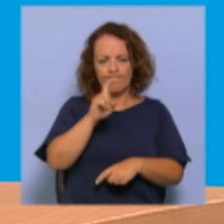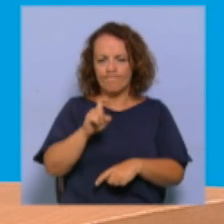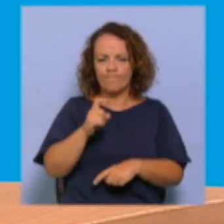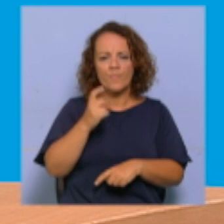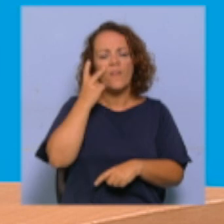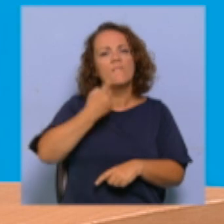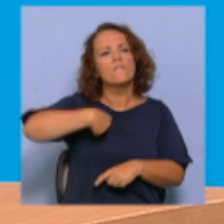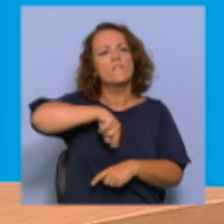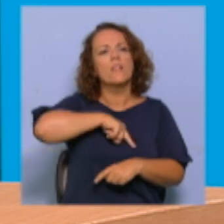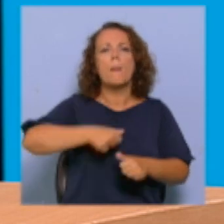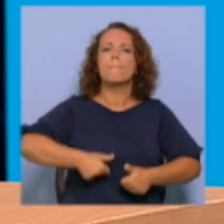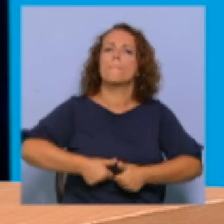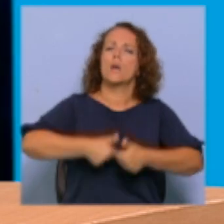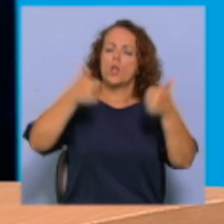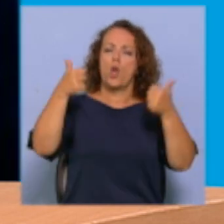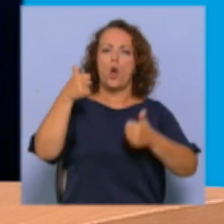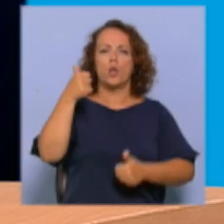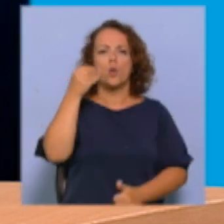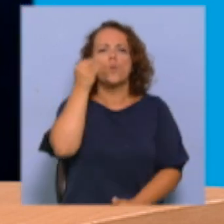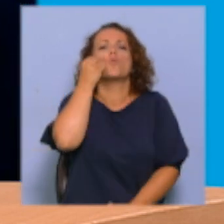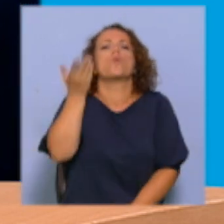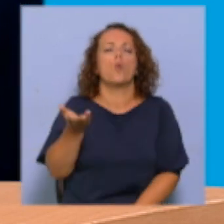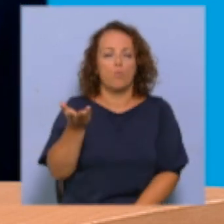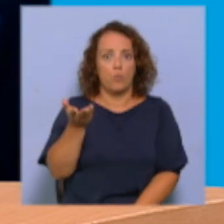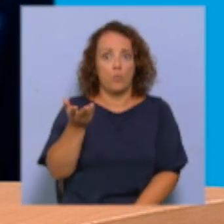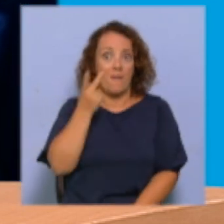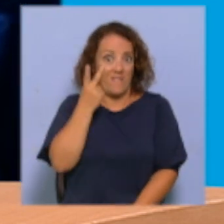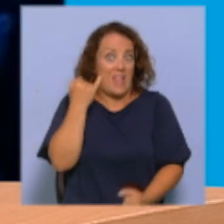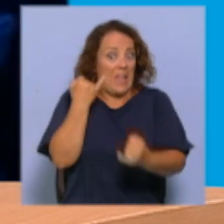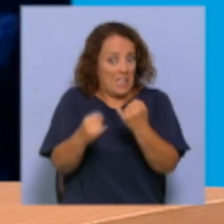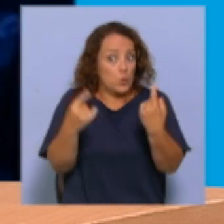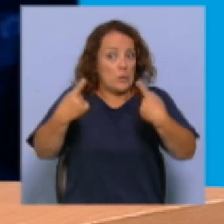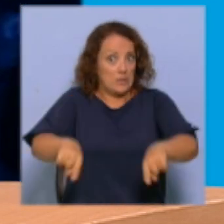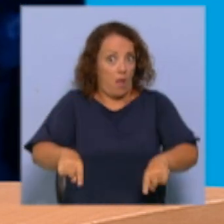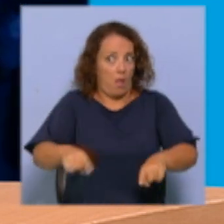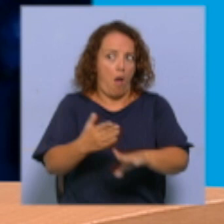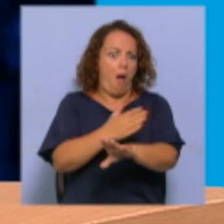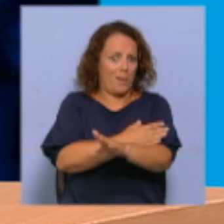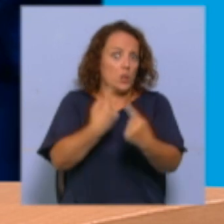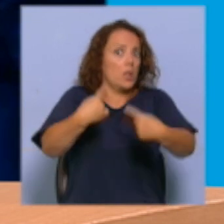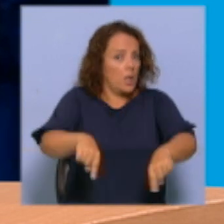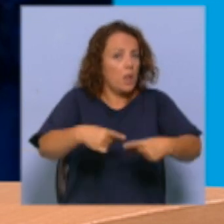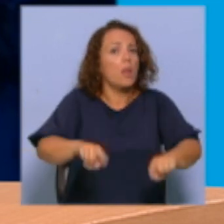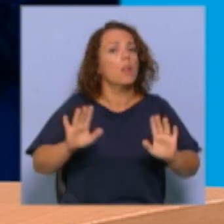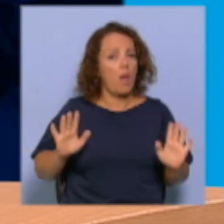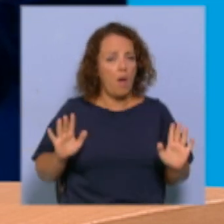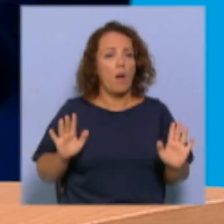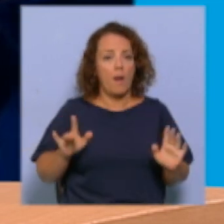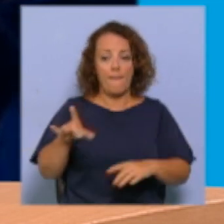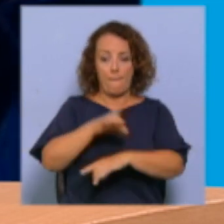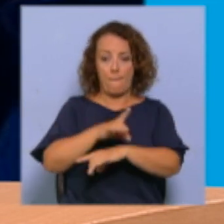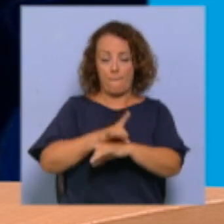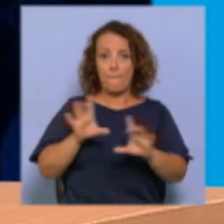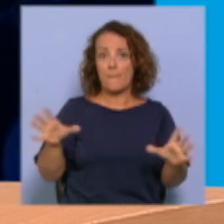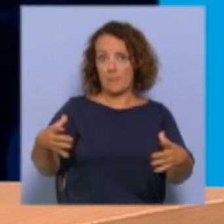melhor no meio de todo o risco que ela tem, que já tinha. Eu acho que a pandemia veio